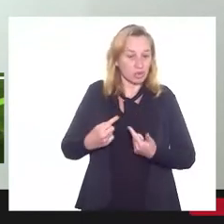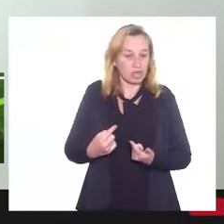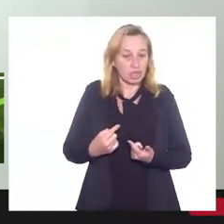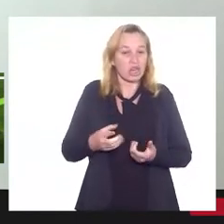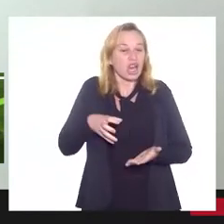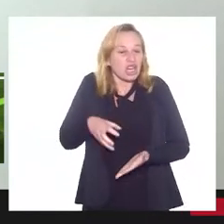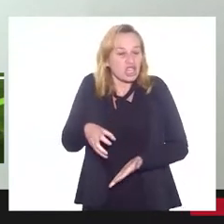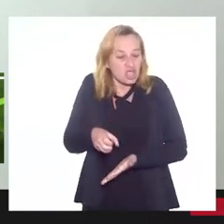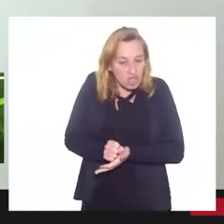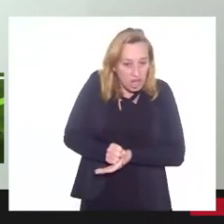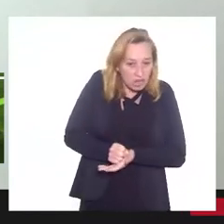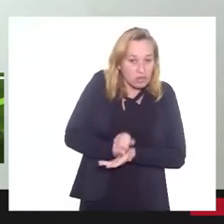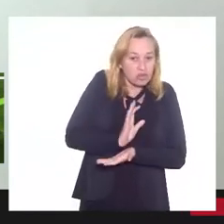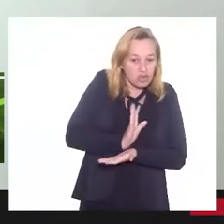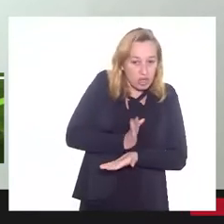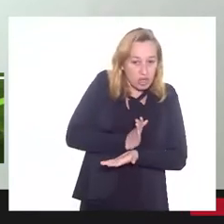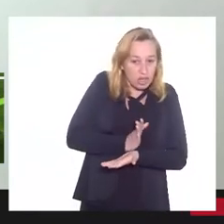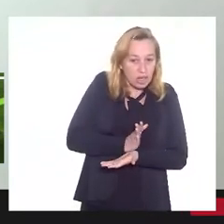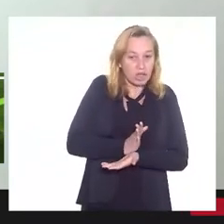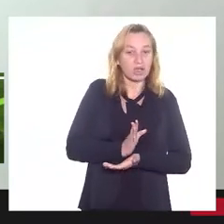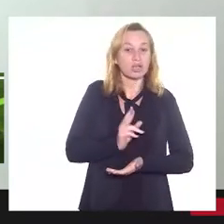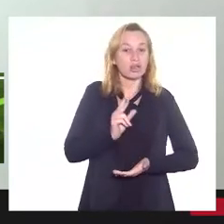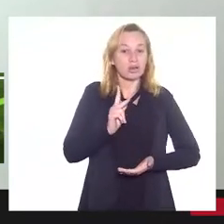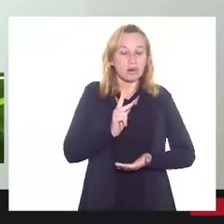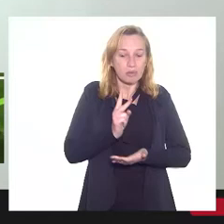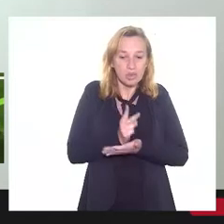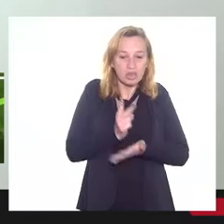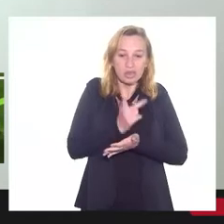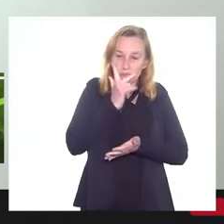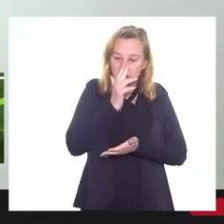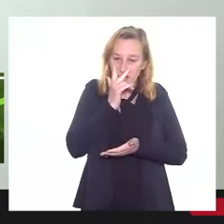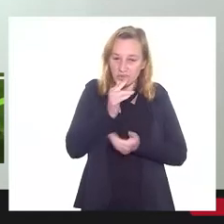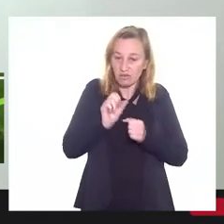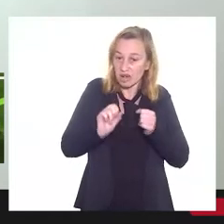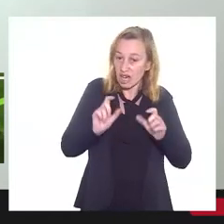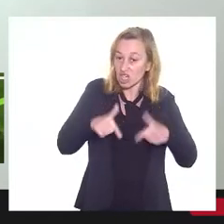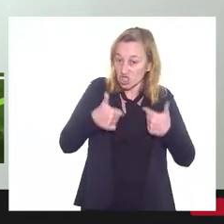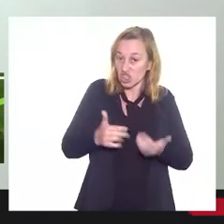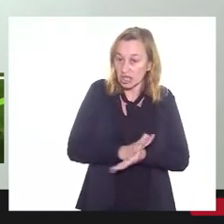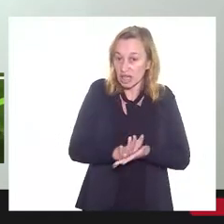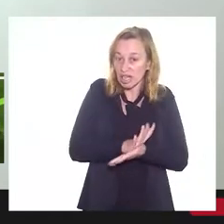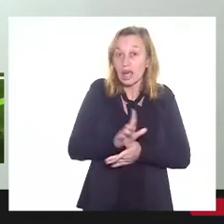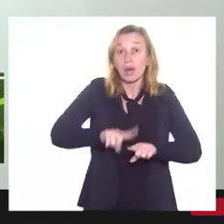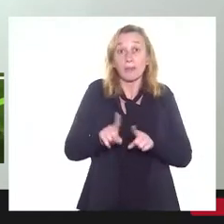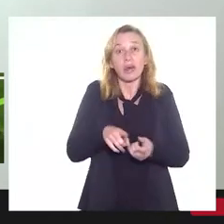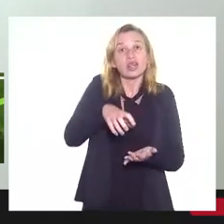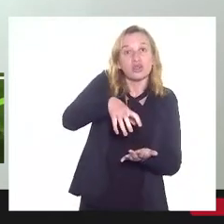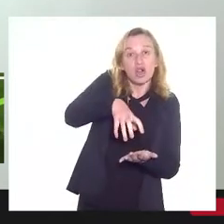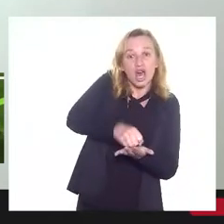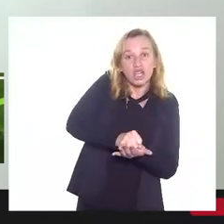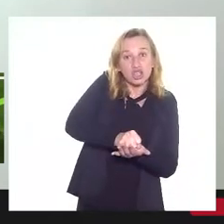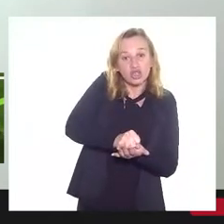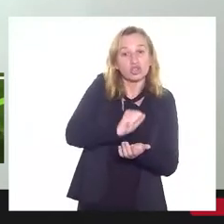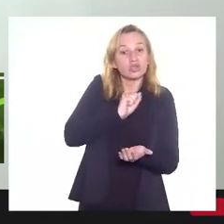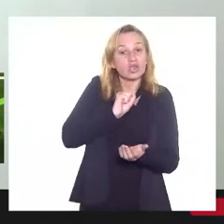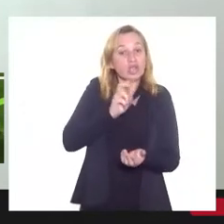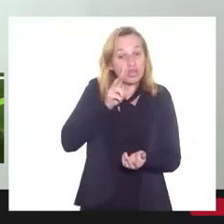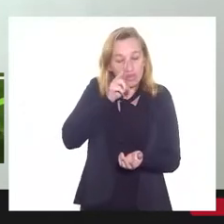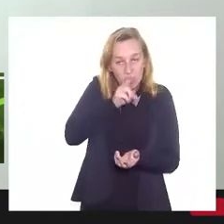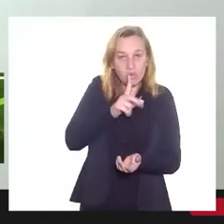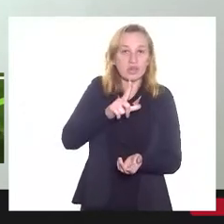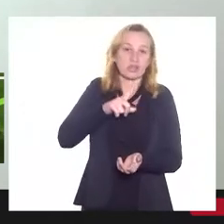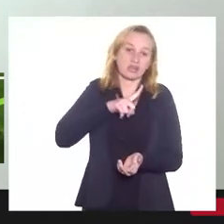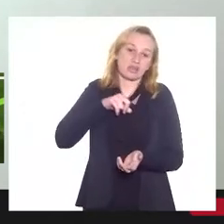gente registradas a entrado ainda que pareça que não vai dar em nada mas o registro eles fortalecem